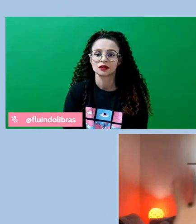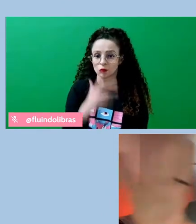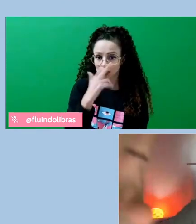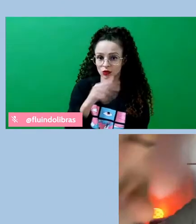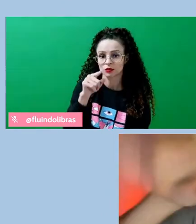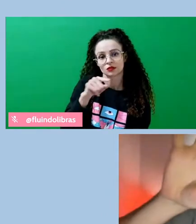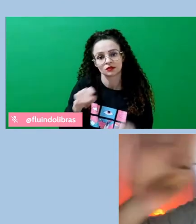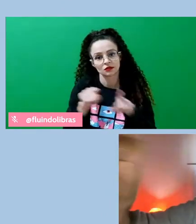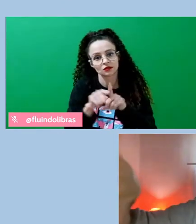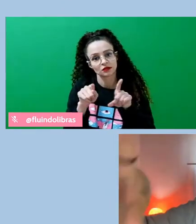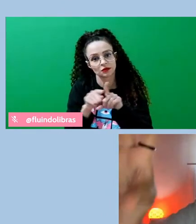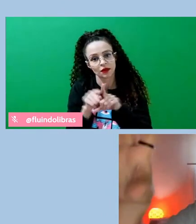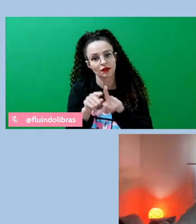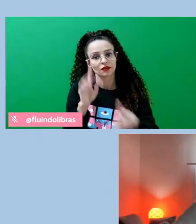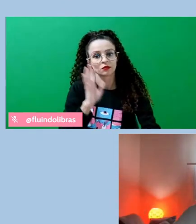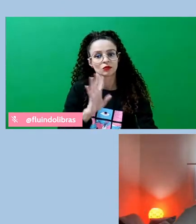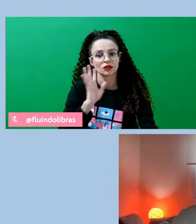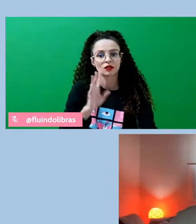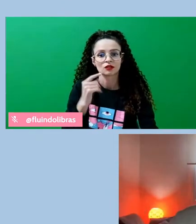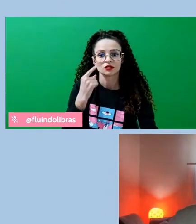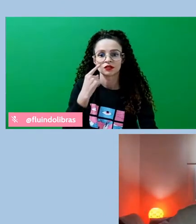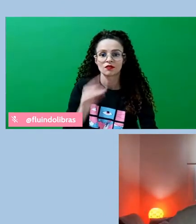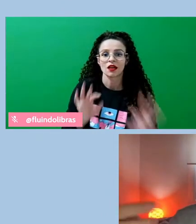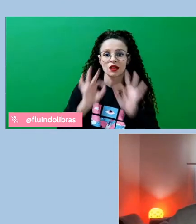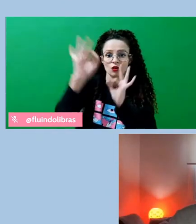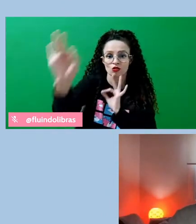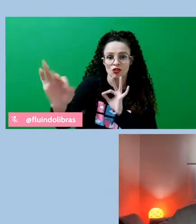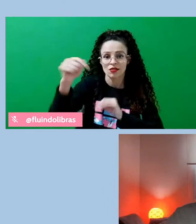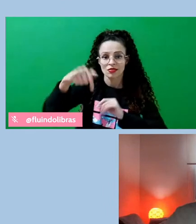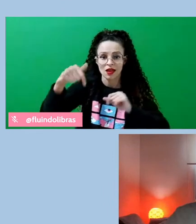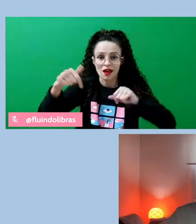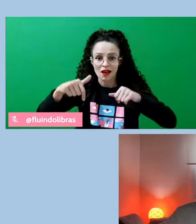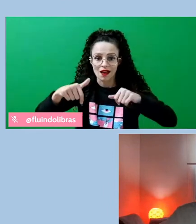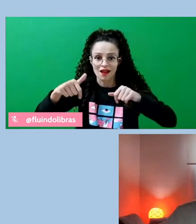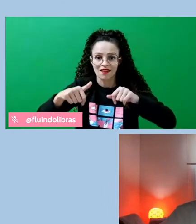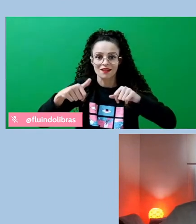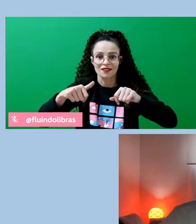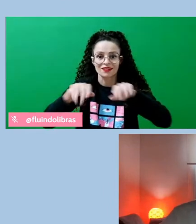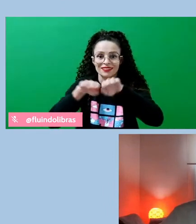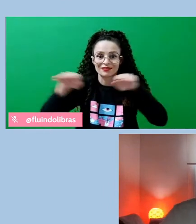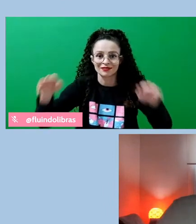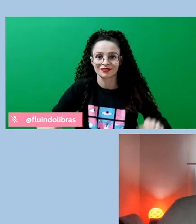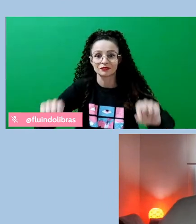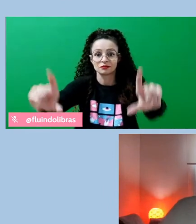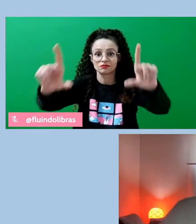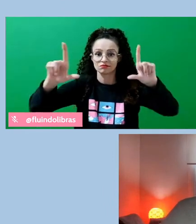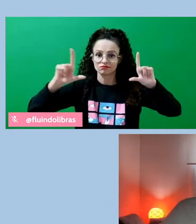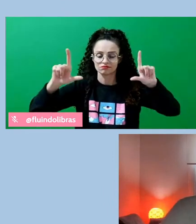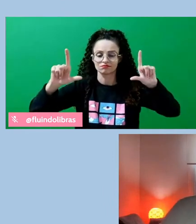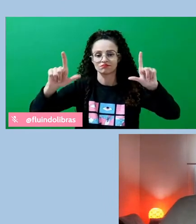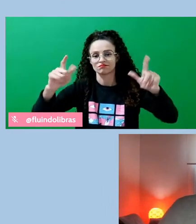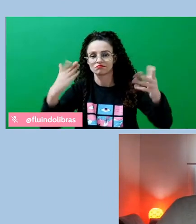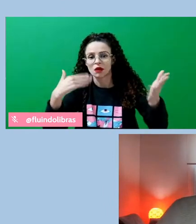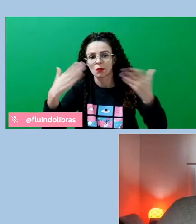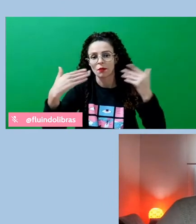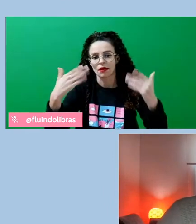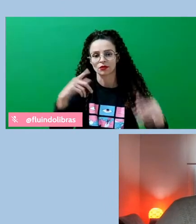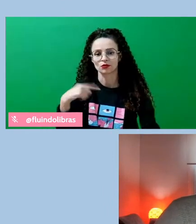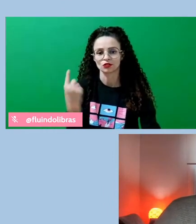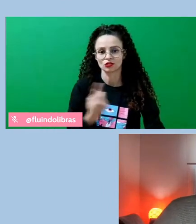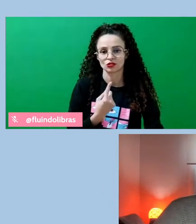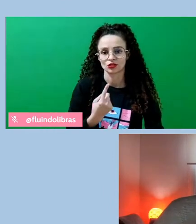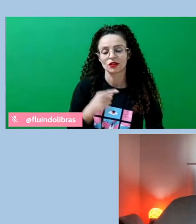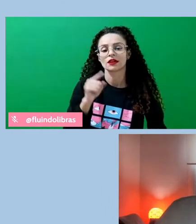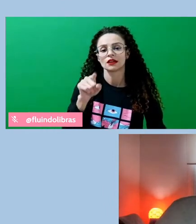isso também é do palco. Não é que você está vendo uma coisa acontecendo lá longe, ela está aqui, né? O palco vai para frente da boca de cena e fala com a gente. Não sempre, lógico, mas esse é